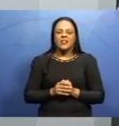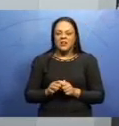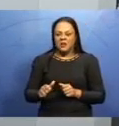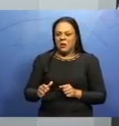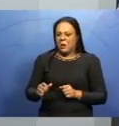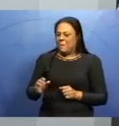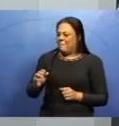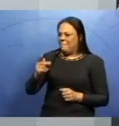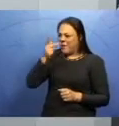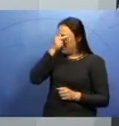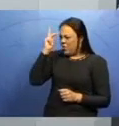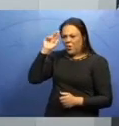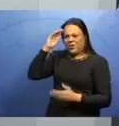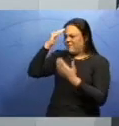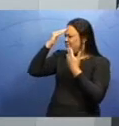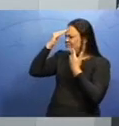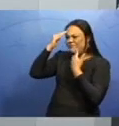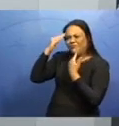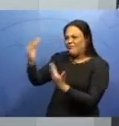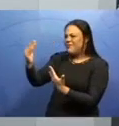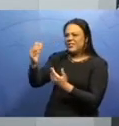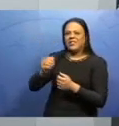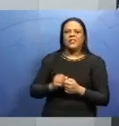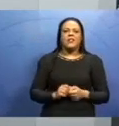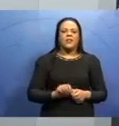A. Ingratidão.